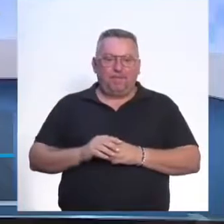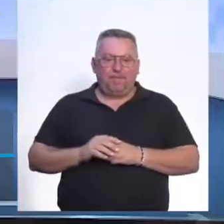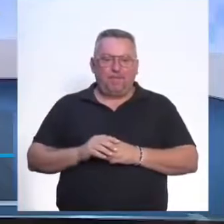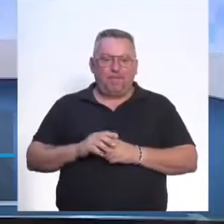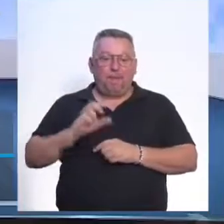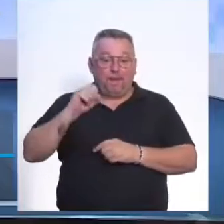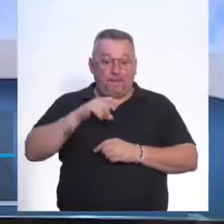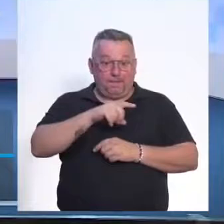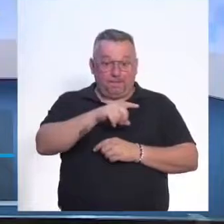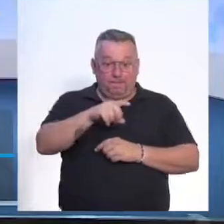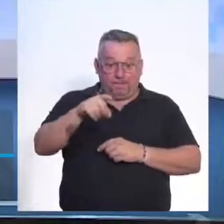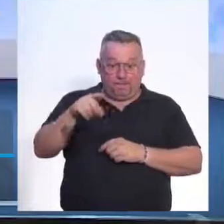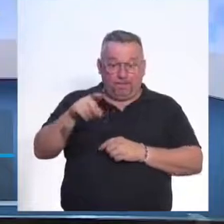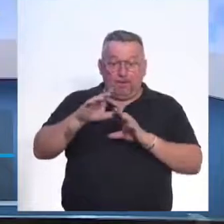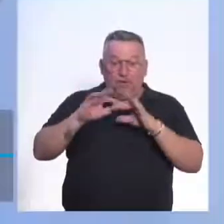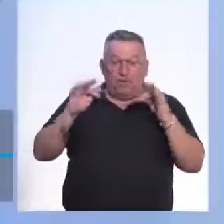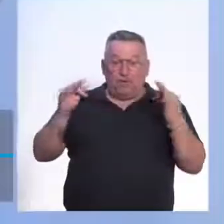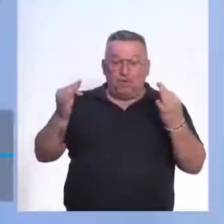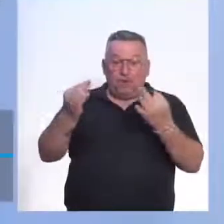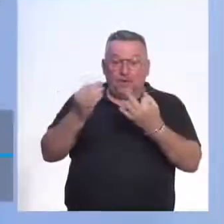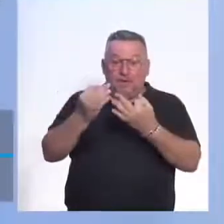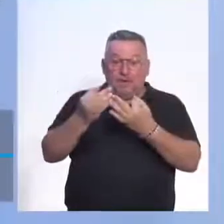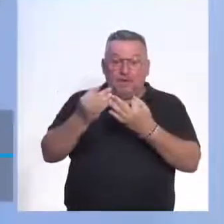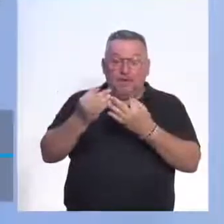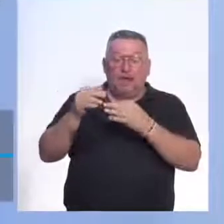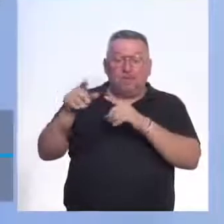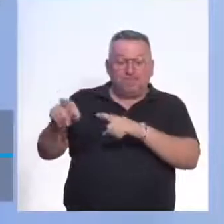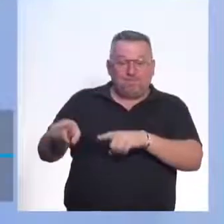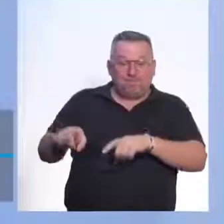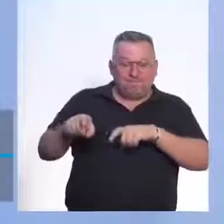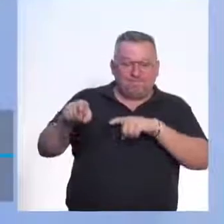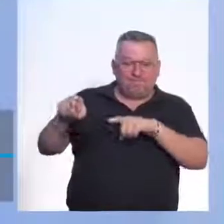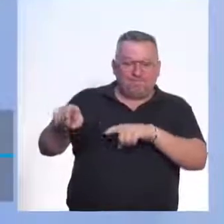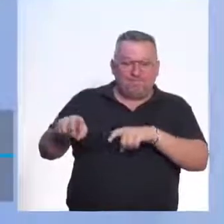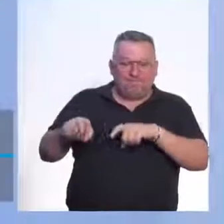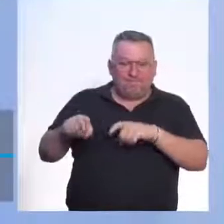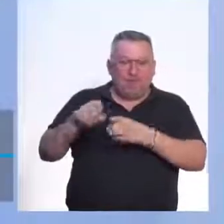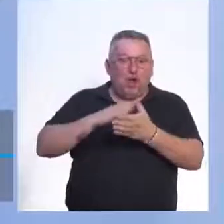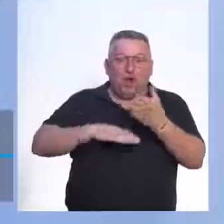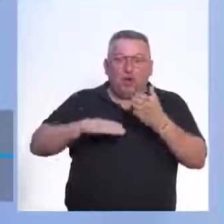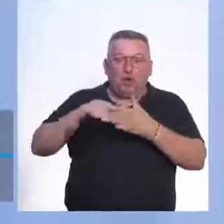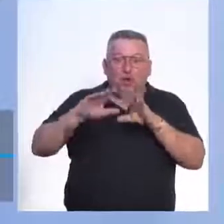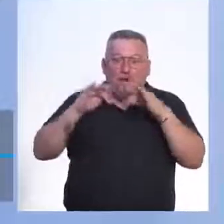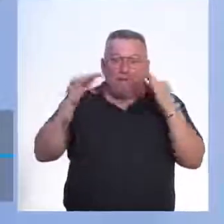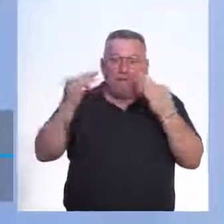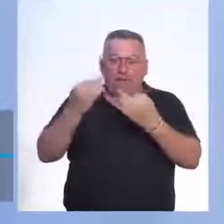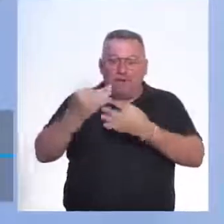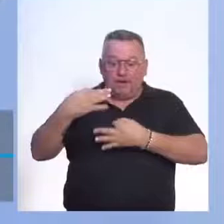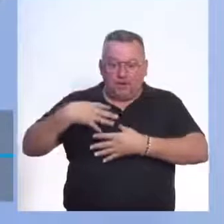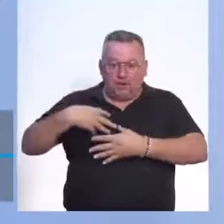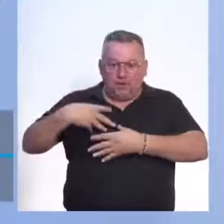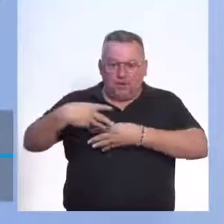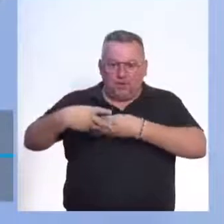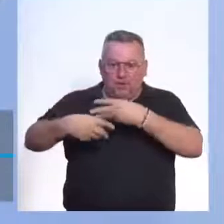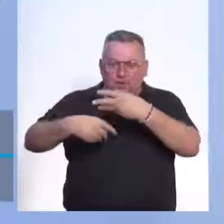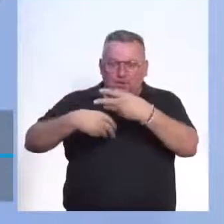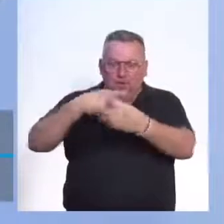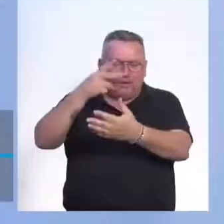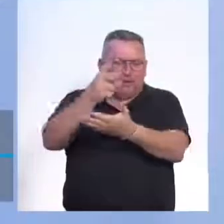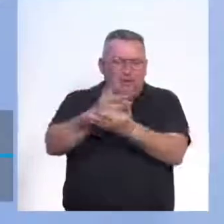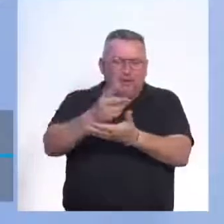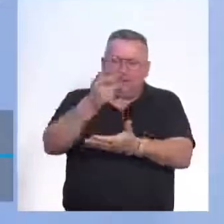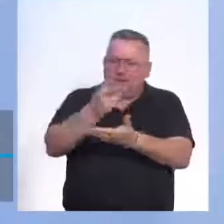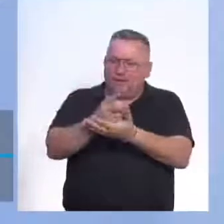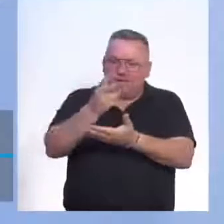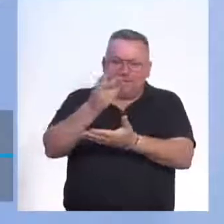se você é de uma família de camponês, seus filhos, todas as suas gerações, dentro dessa lógica da Idade Média,